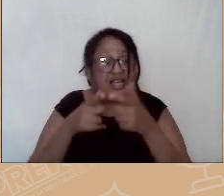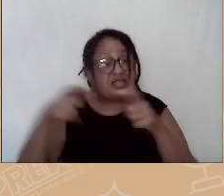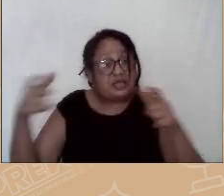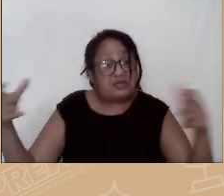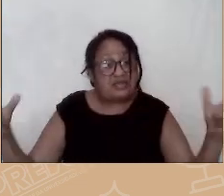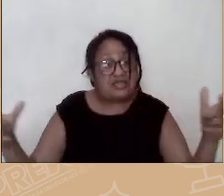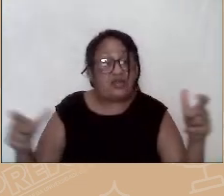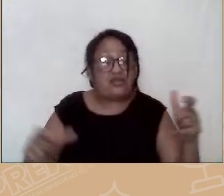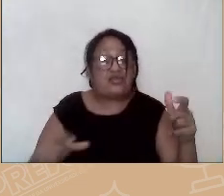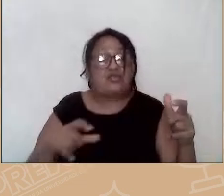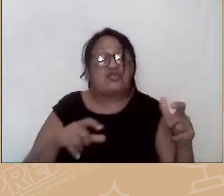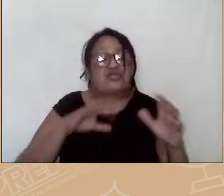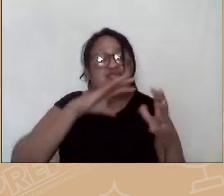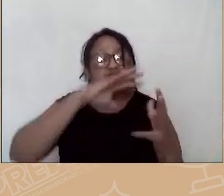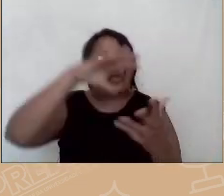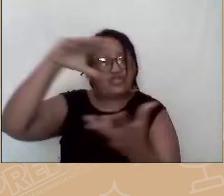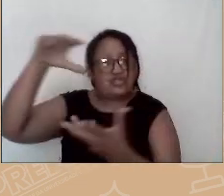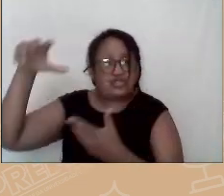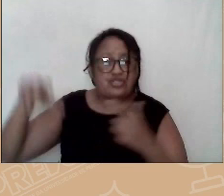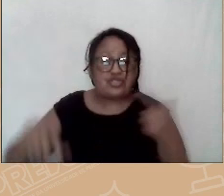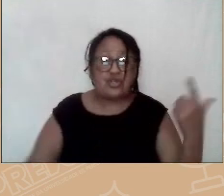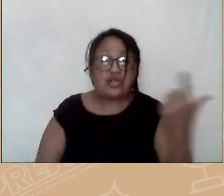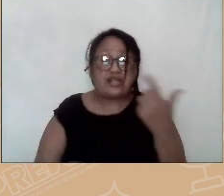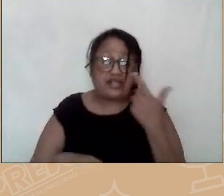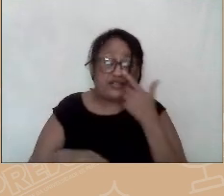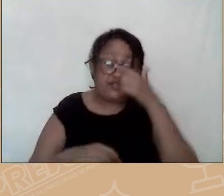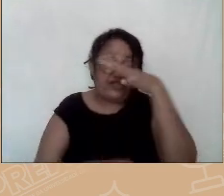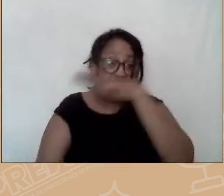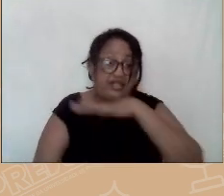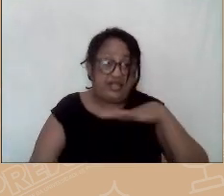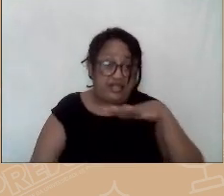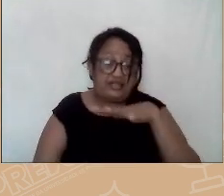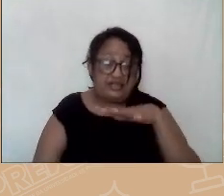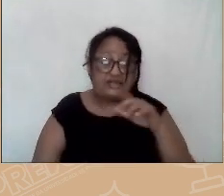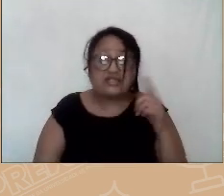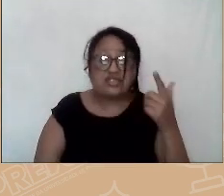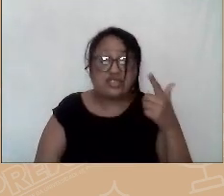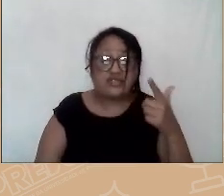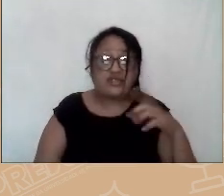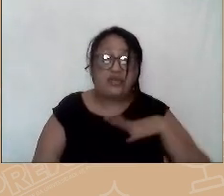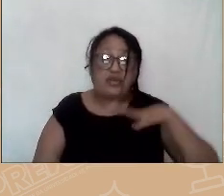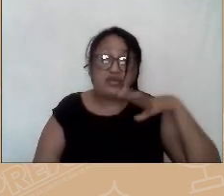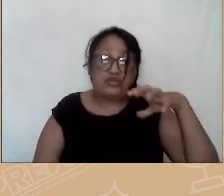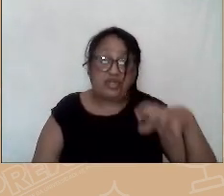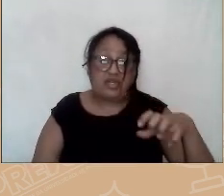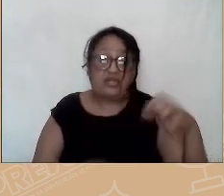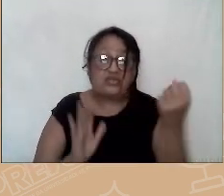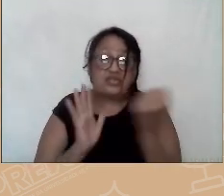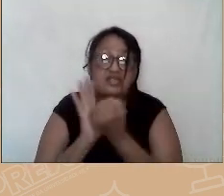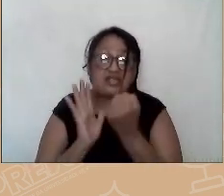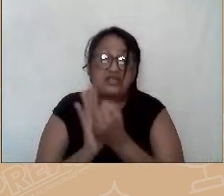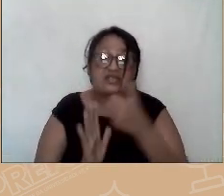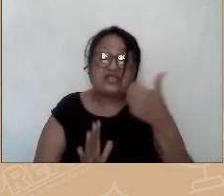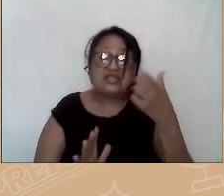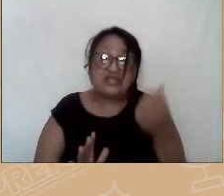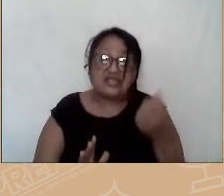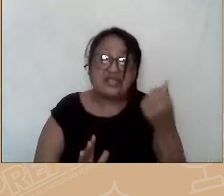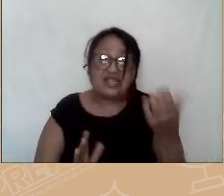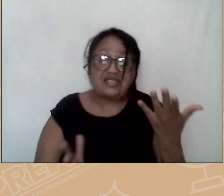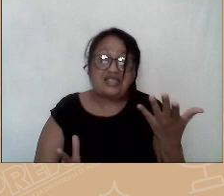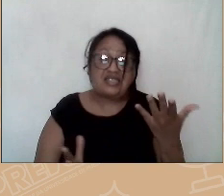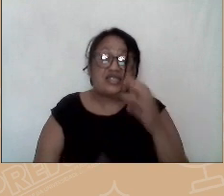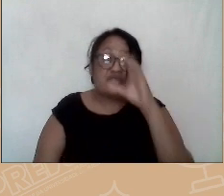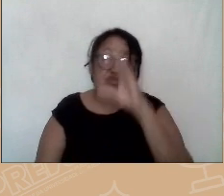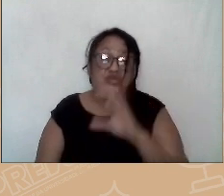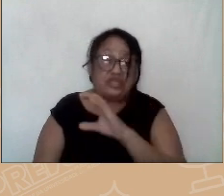desvinculada da expansão do cristianismo essa também é uma letra incorreta o cristianismo foi representado pela igreja católica a igreja